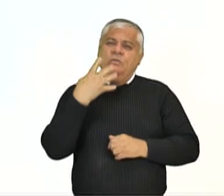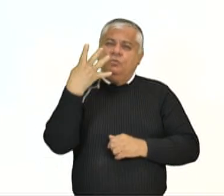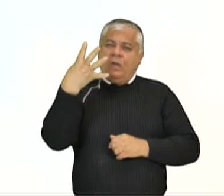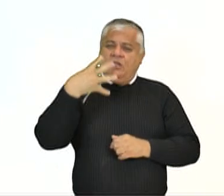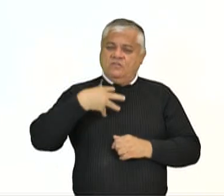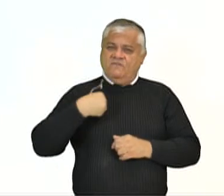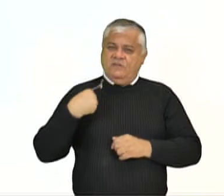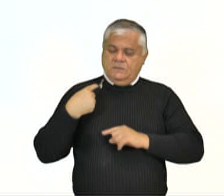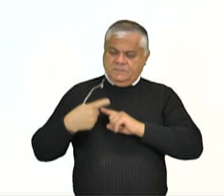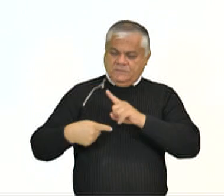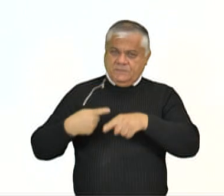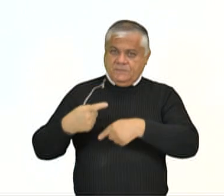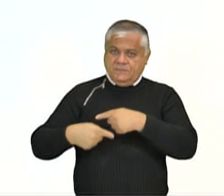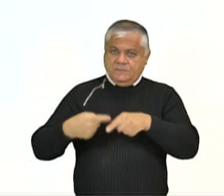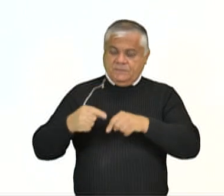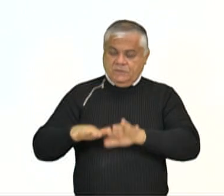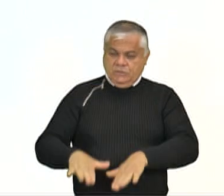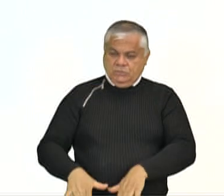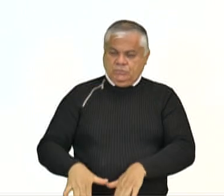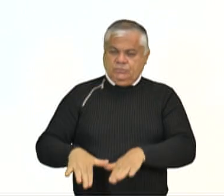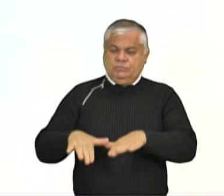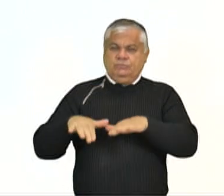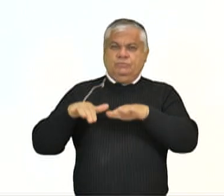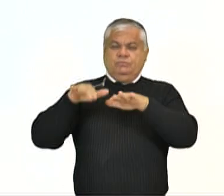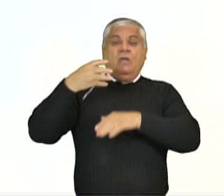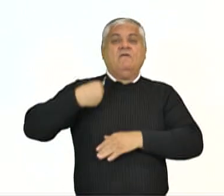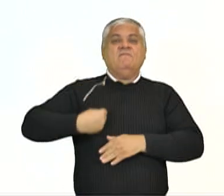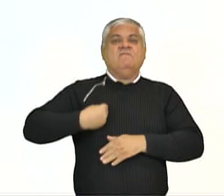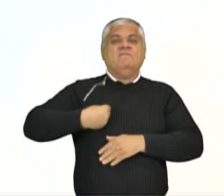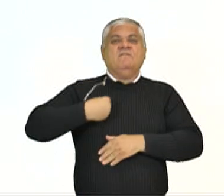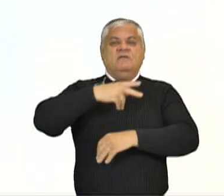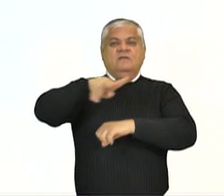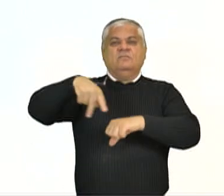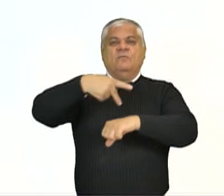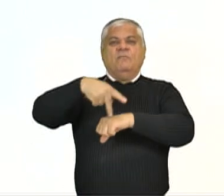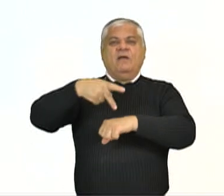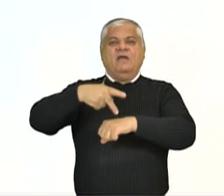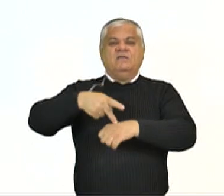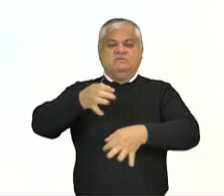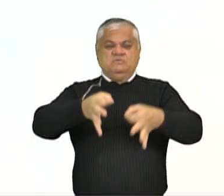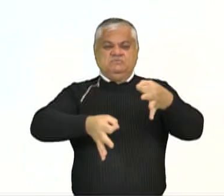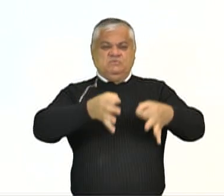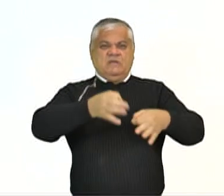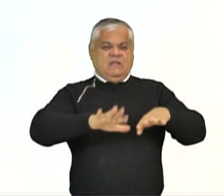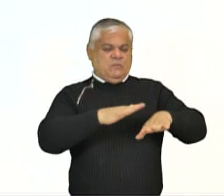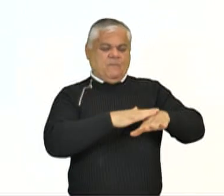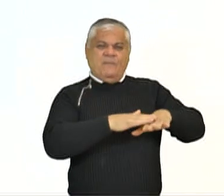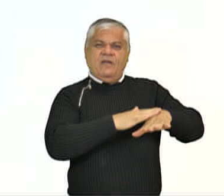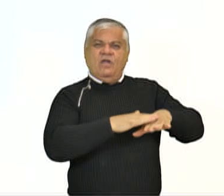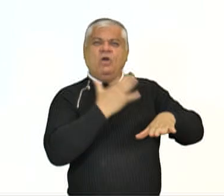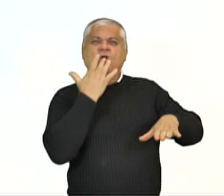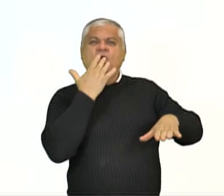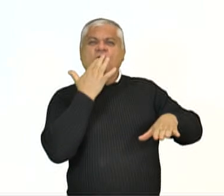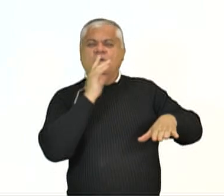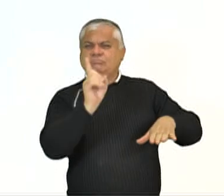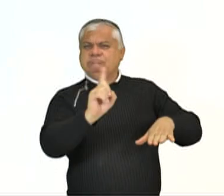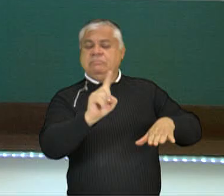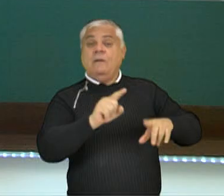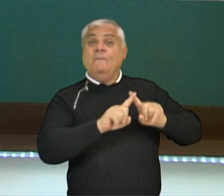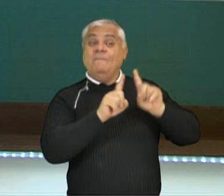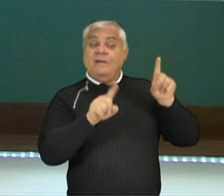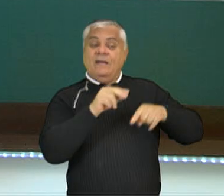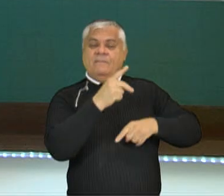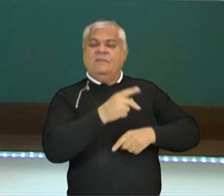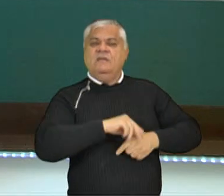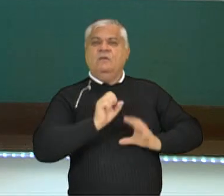filhos pequenos viverão um dia numa nação onde não serão julgadas pela cor da pele, mas sim pelo